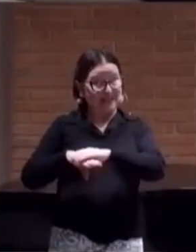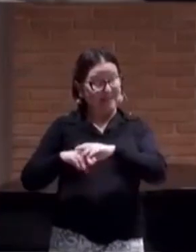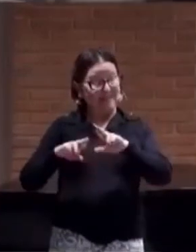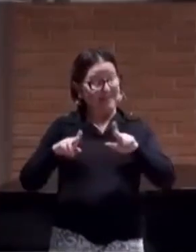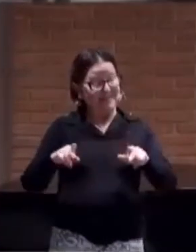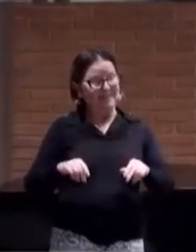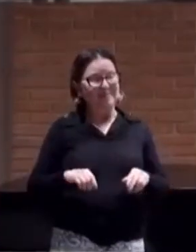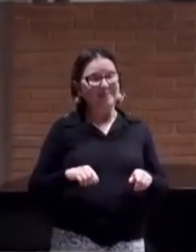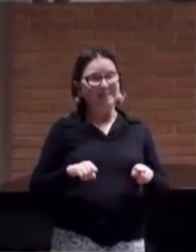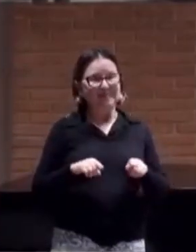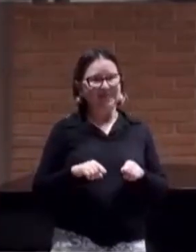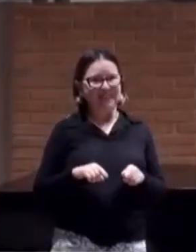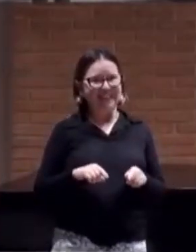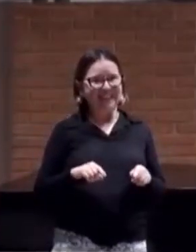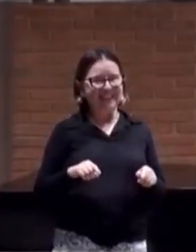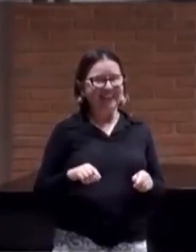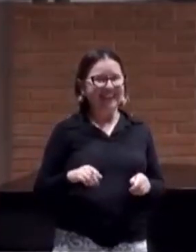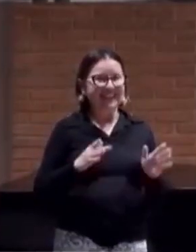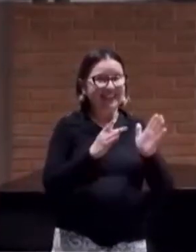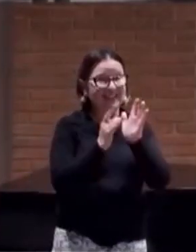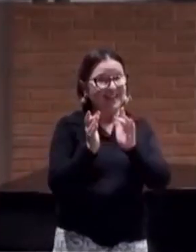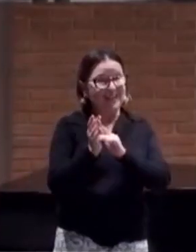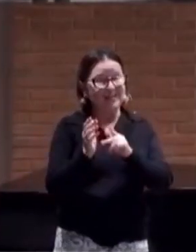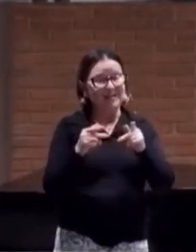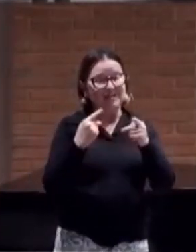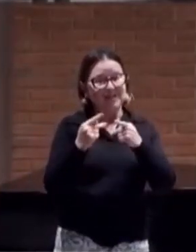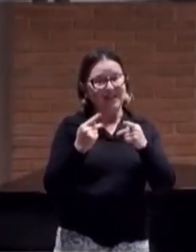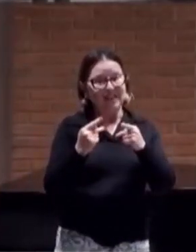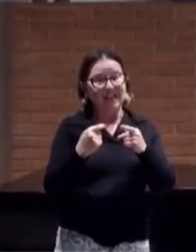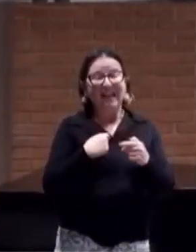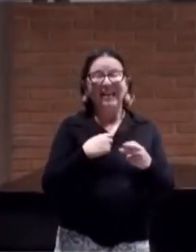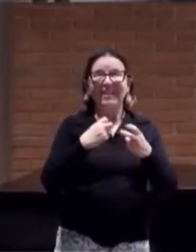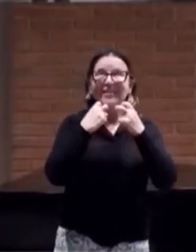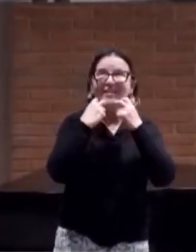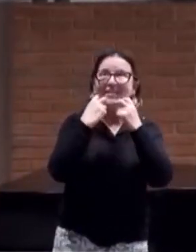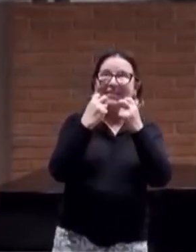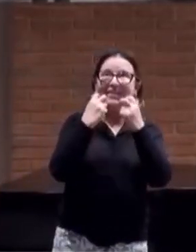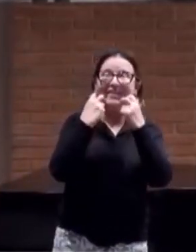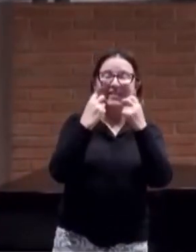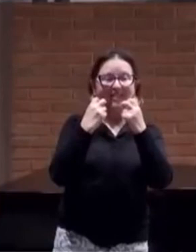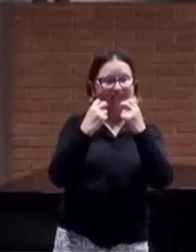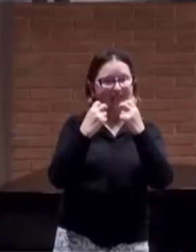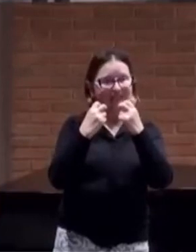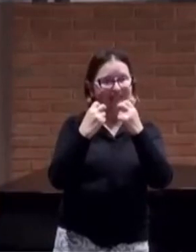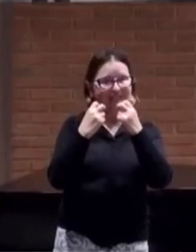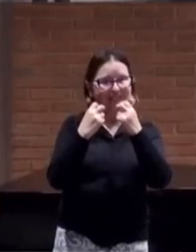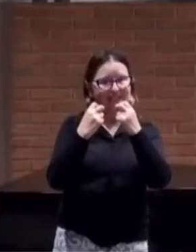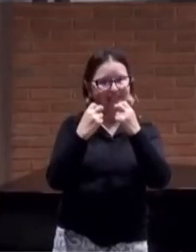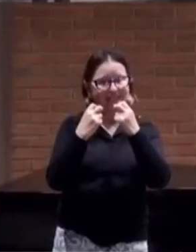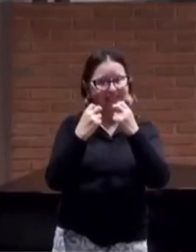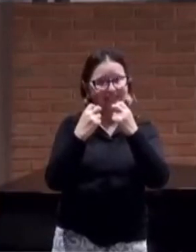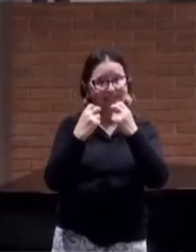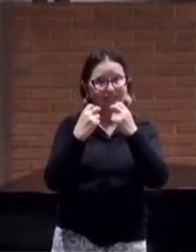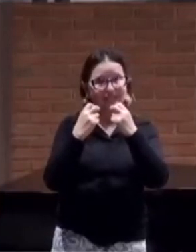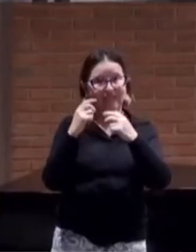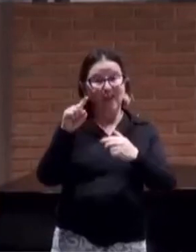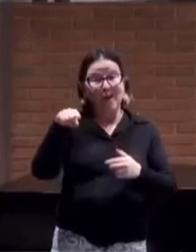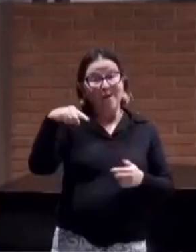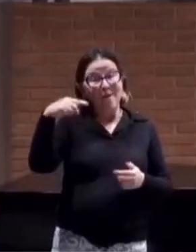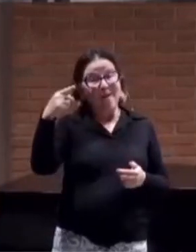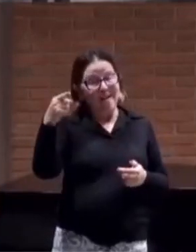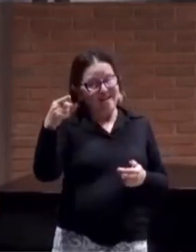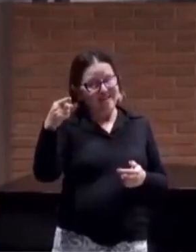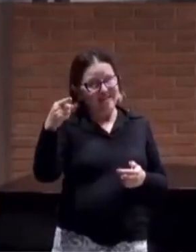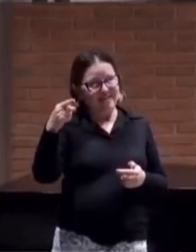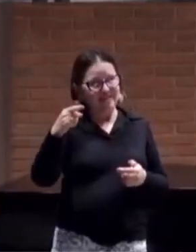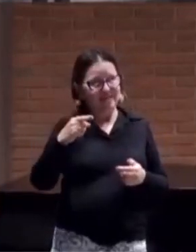Jesus dizia para os discípulos, eu vou rogar aquele outro, porque eu também